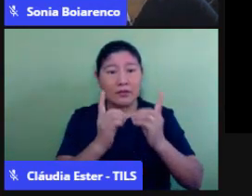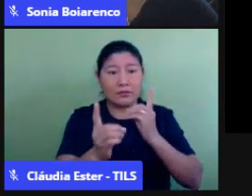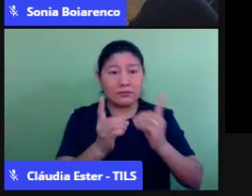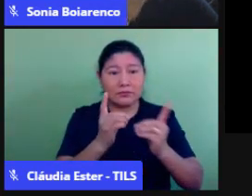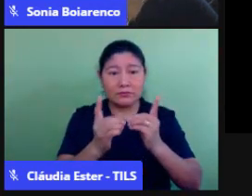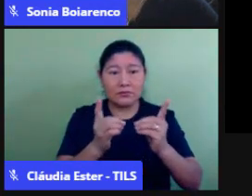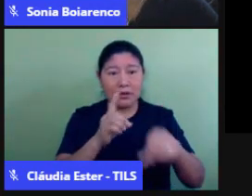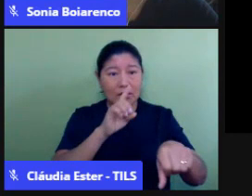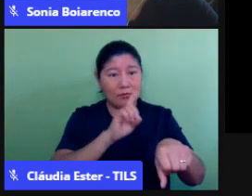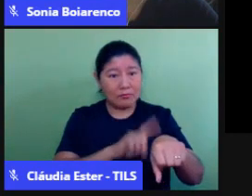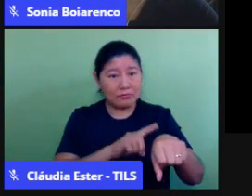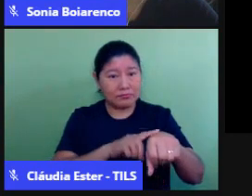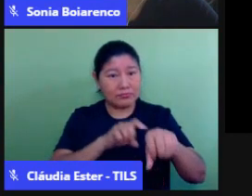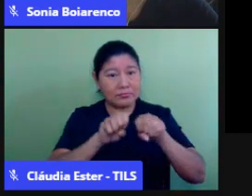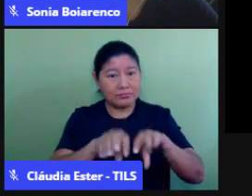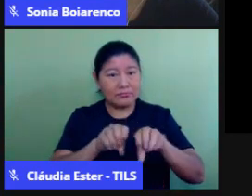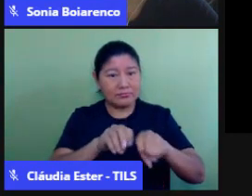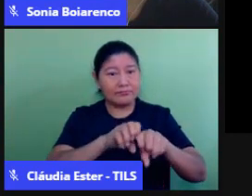que vivemos,